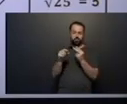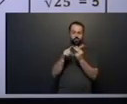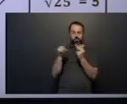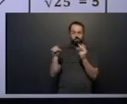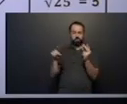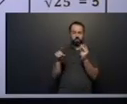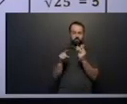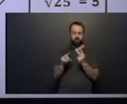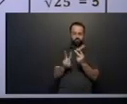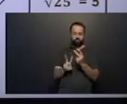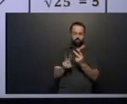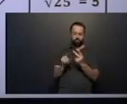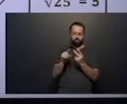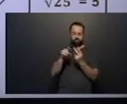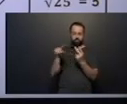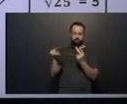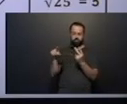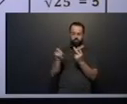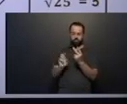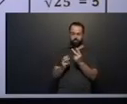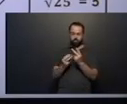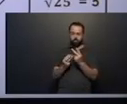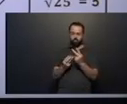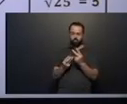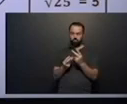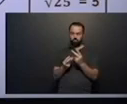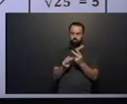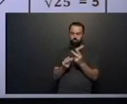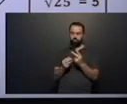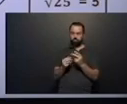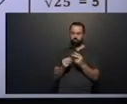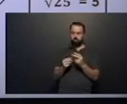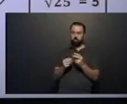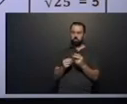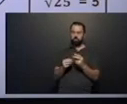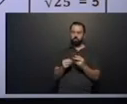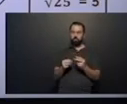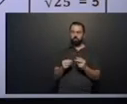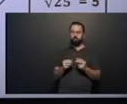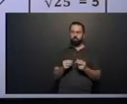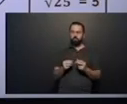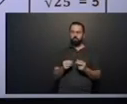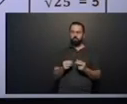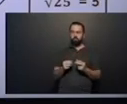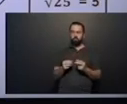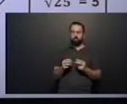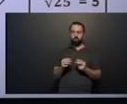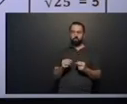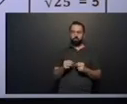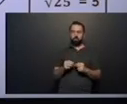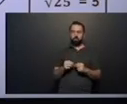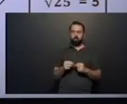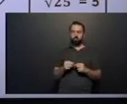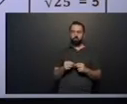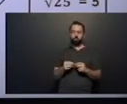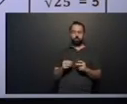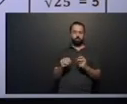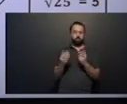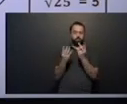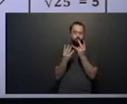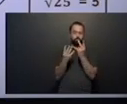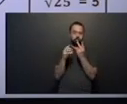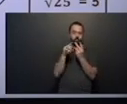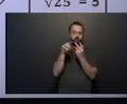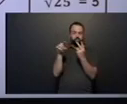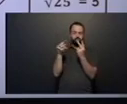raiz quadrada de 2, raiz quadrada de 3. Já temos aí dois números irracionais. Depois do 4,